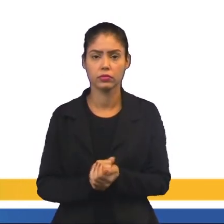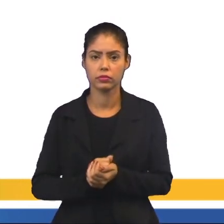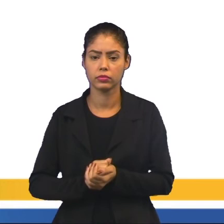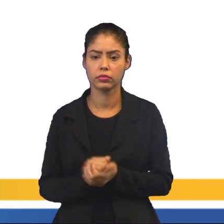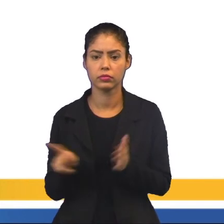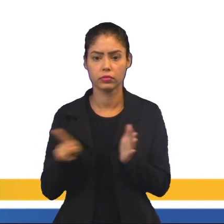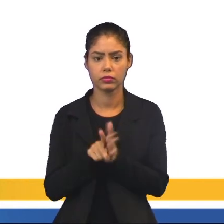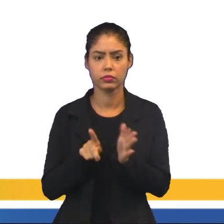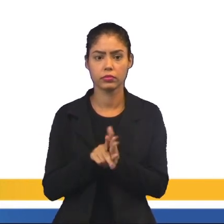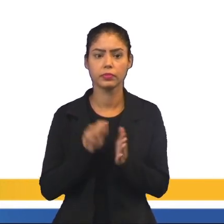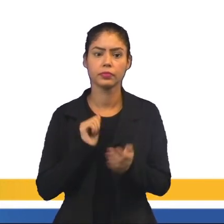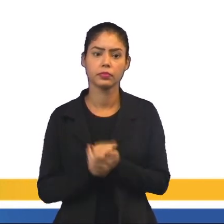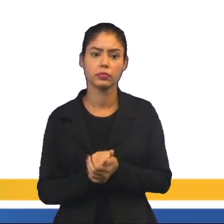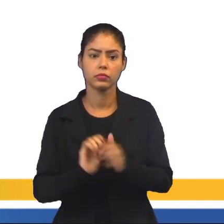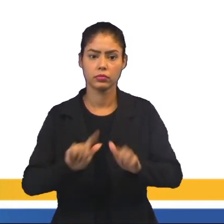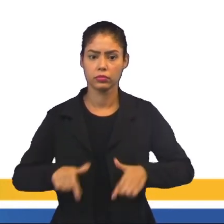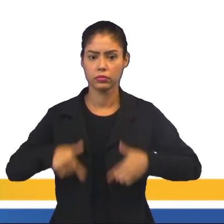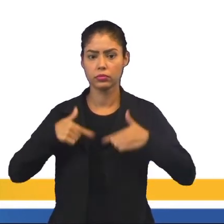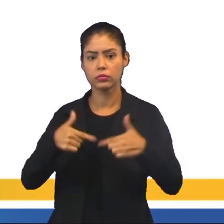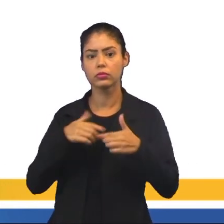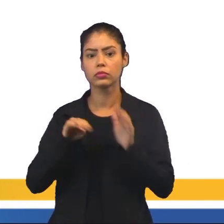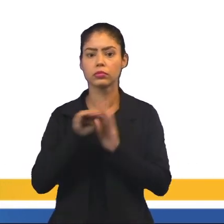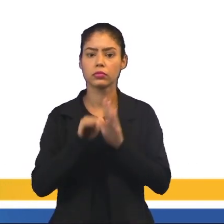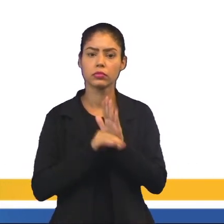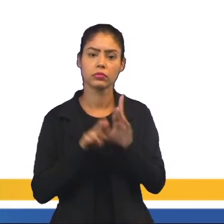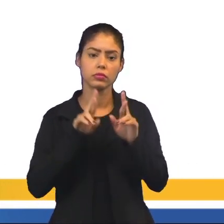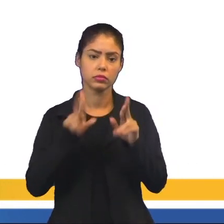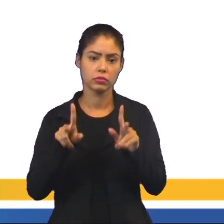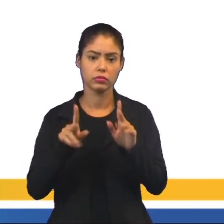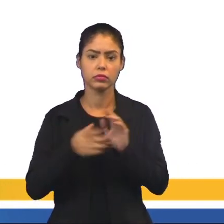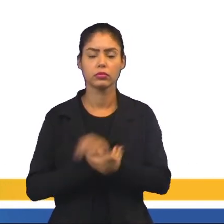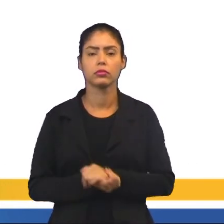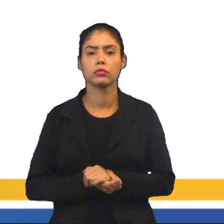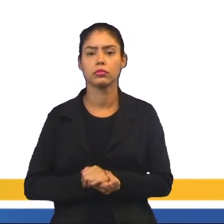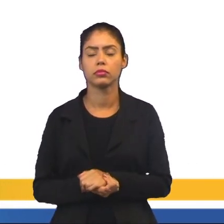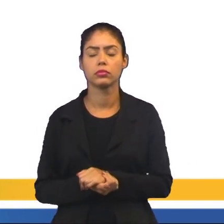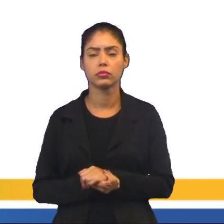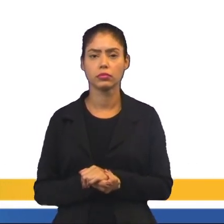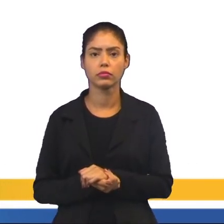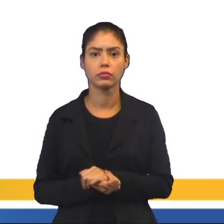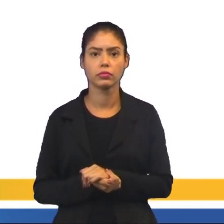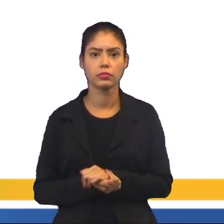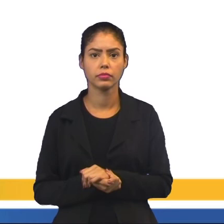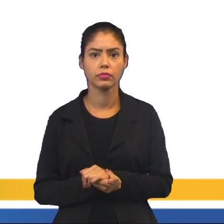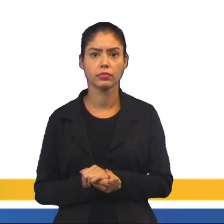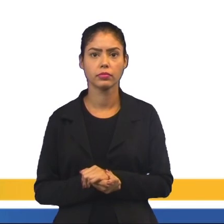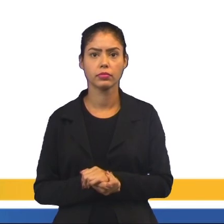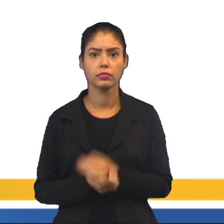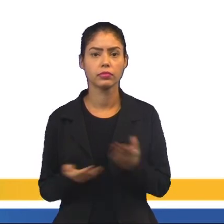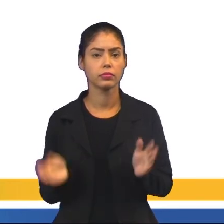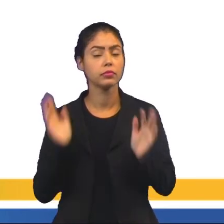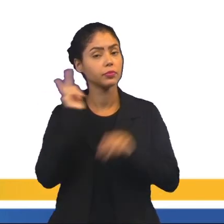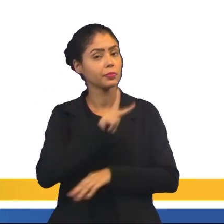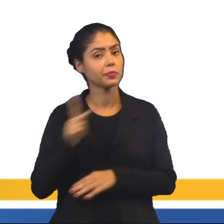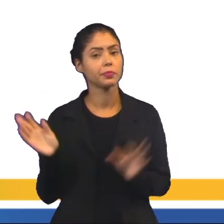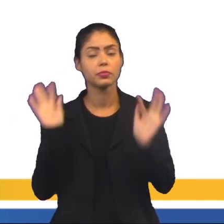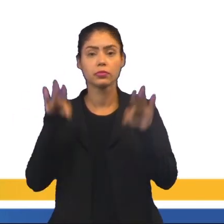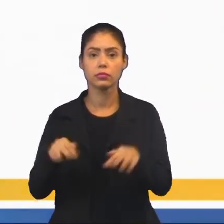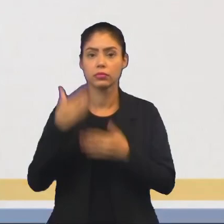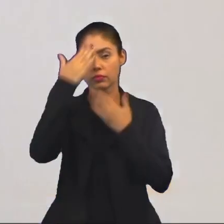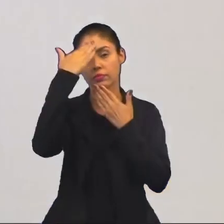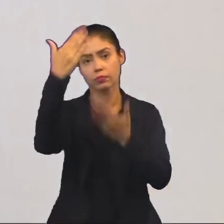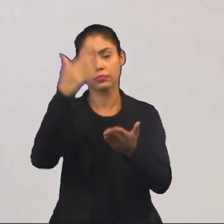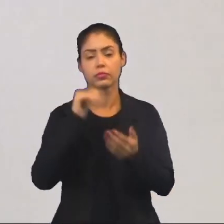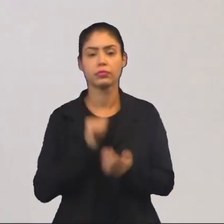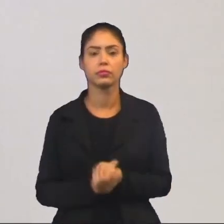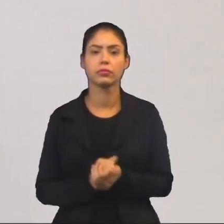né, capaz de dar conta da luta de classe dos indivíduos, dos modos de produção. Tá bom, pessoal? O professor César fica aqui, muito